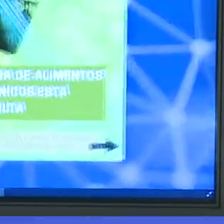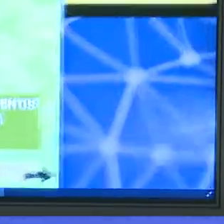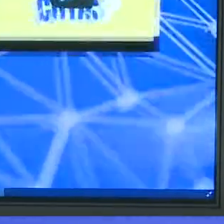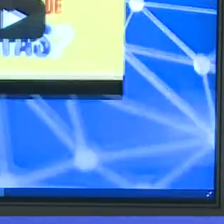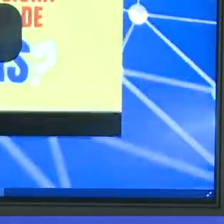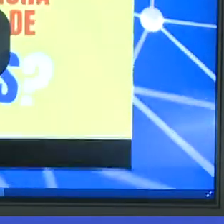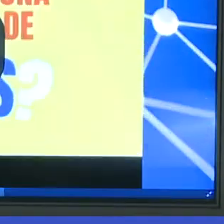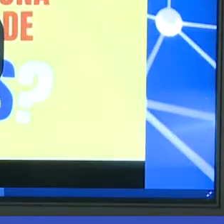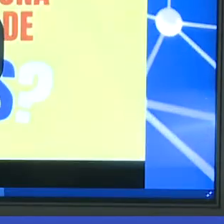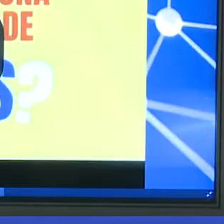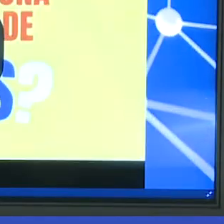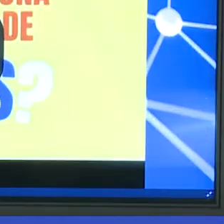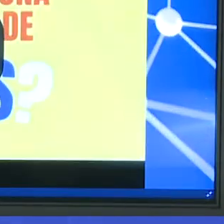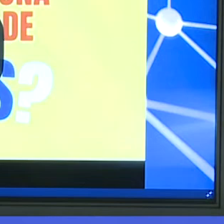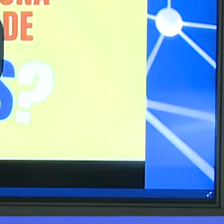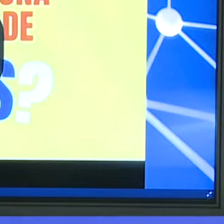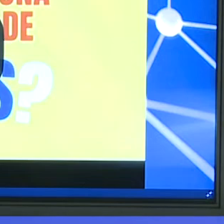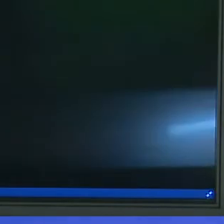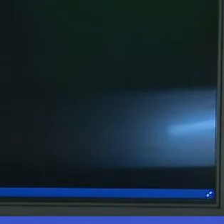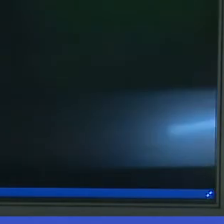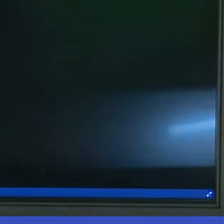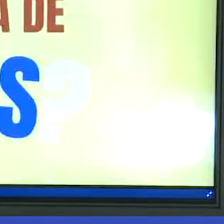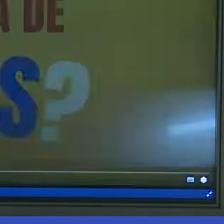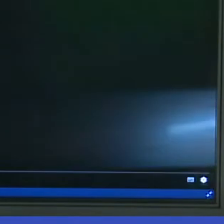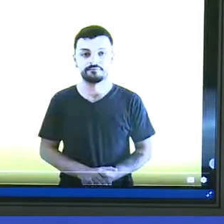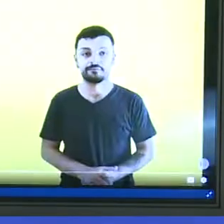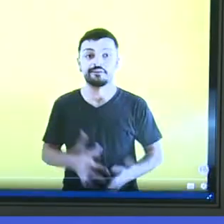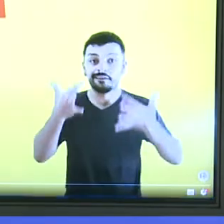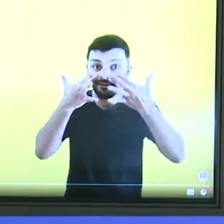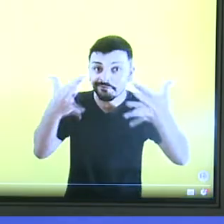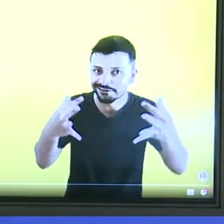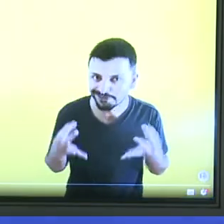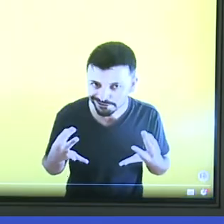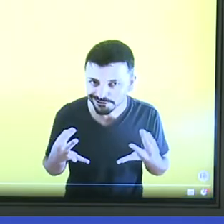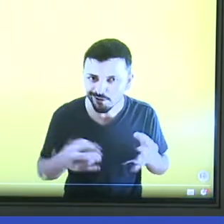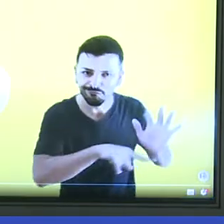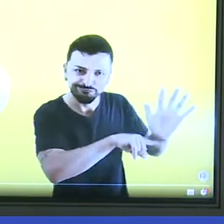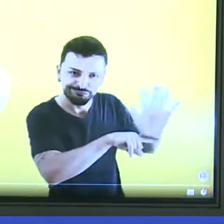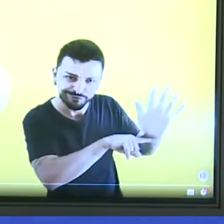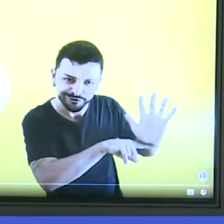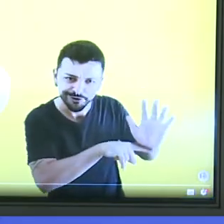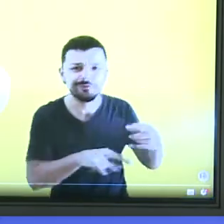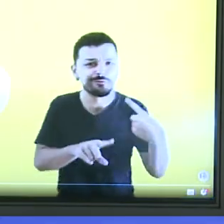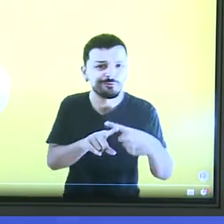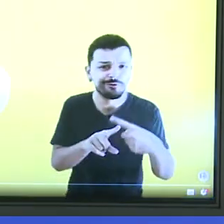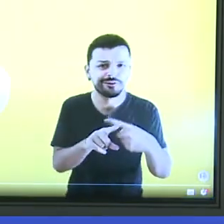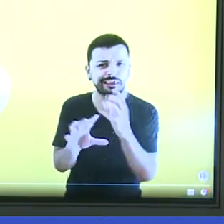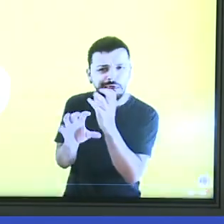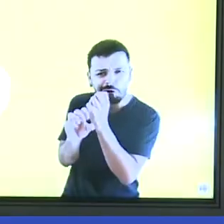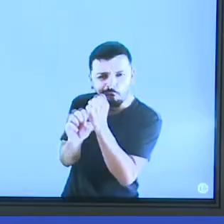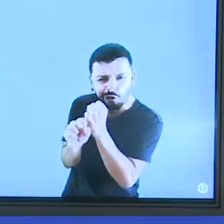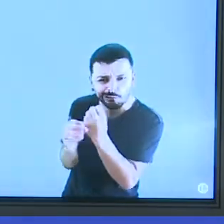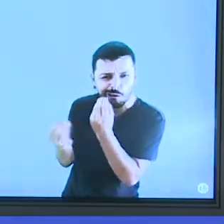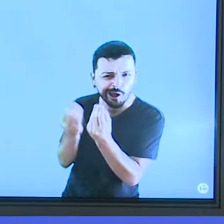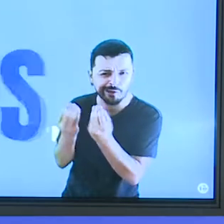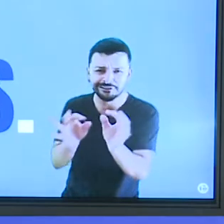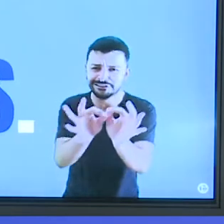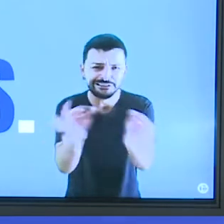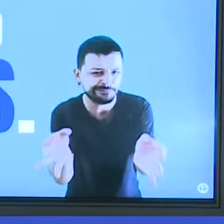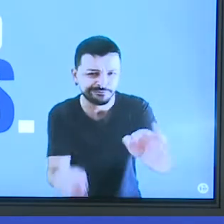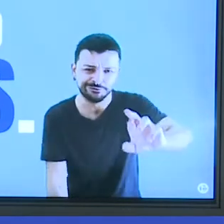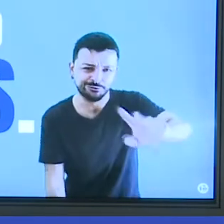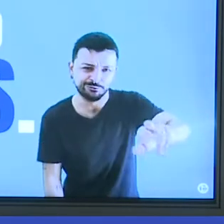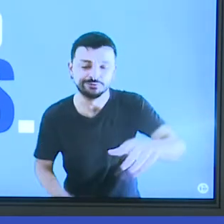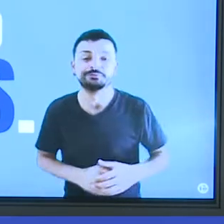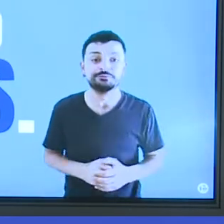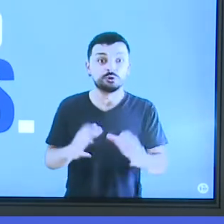E você já parou para se perguntar como funcionam as cotas? Pois é, nem todo mundo sabe, mas em todas as instituições